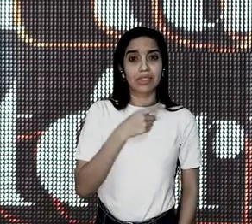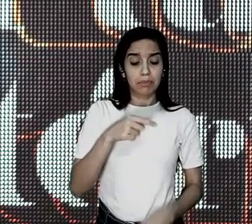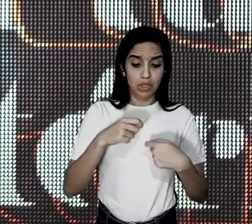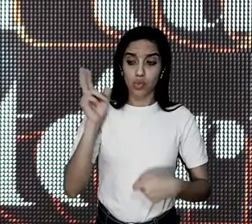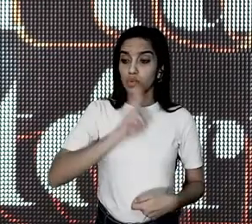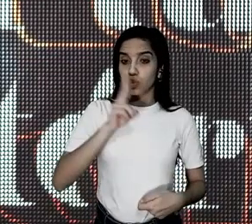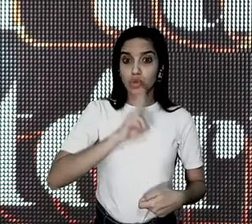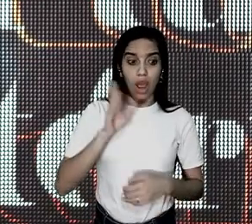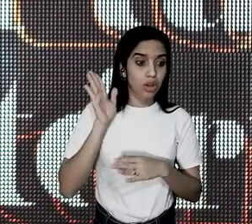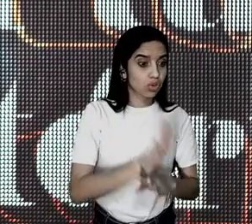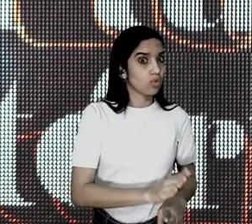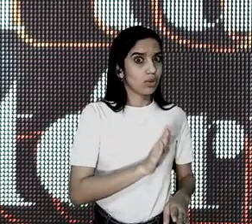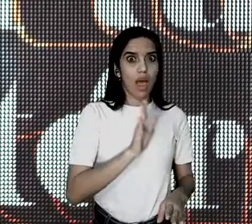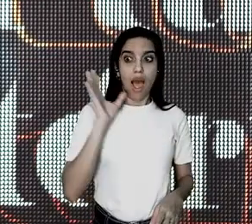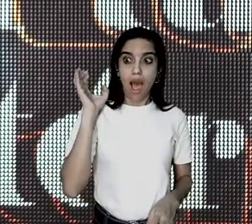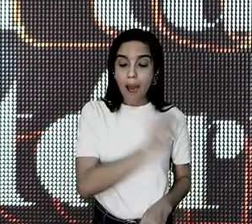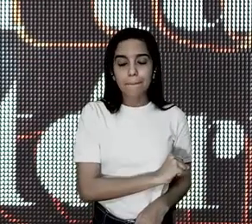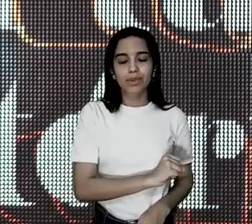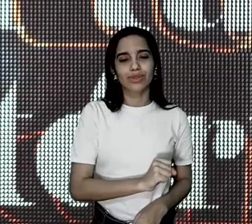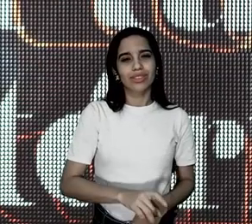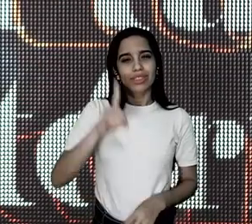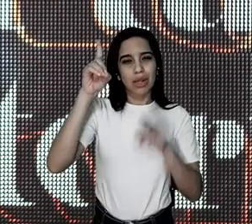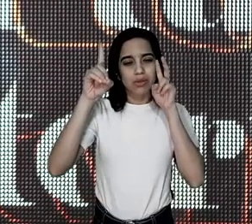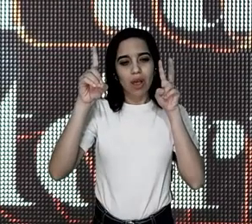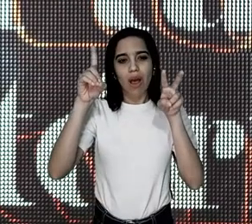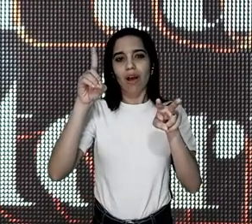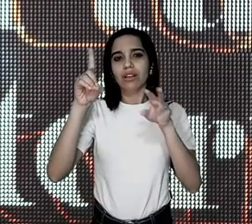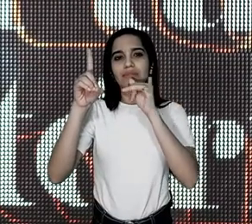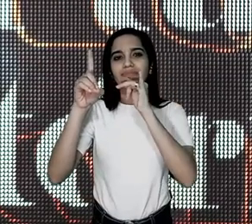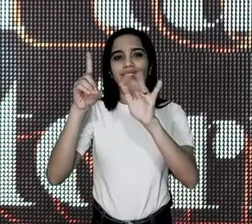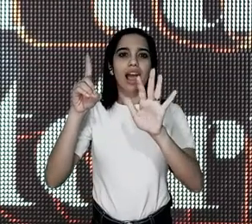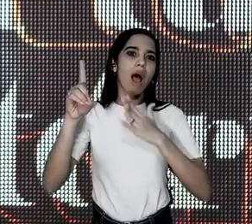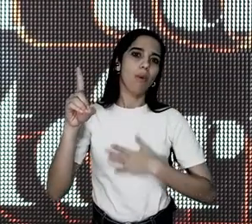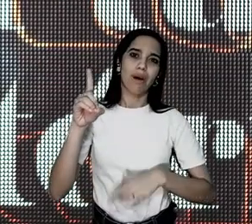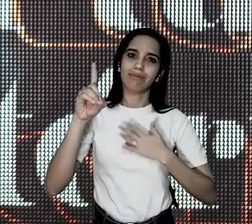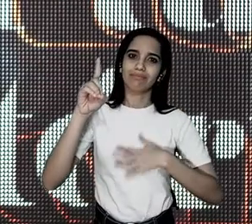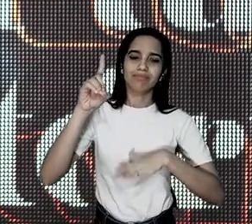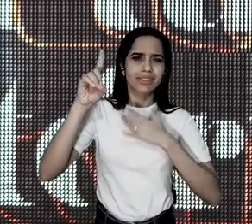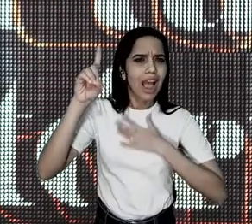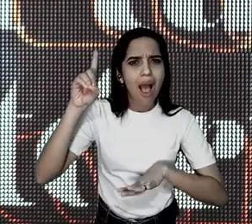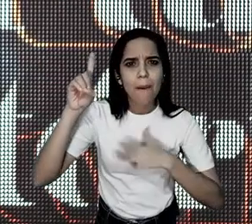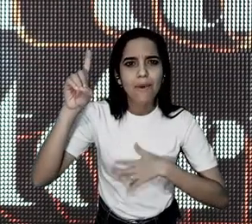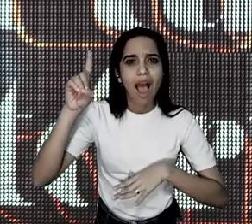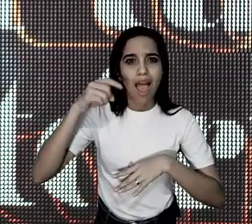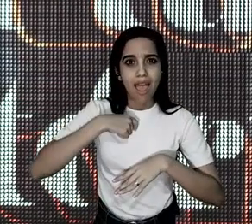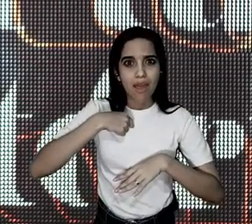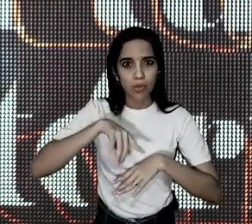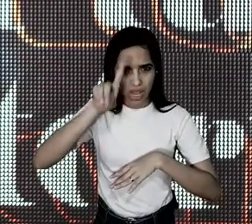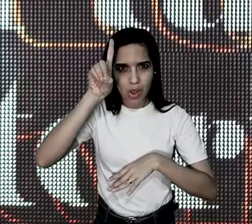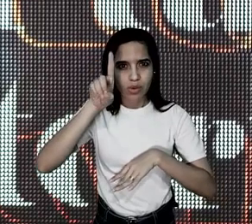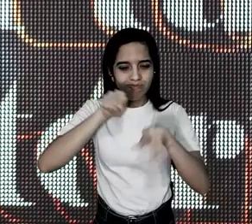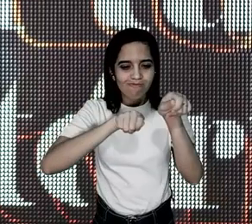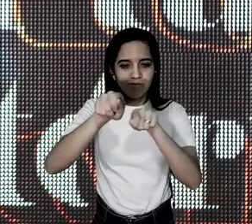socorro urgente para ontem, Deus está olhando para você dizendo, calma filho, calma filha, eu tenho um controle de todas